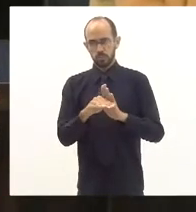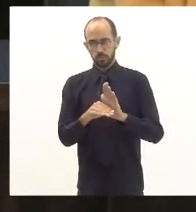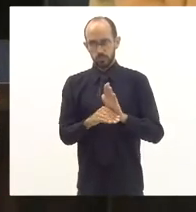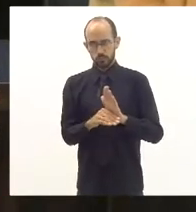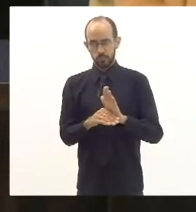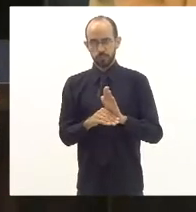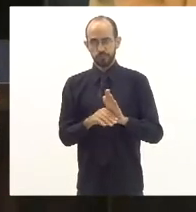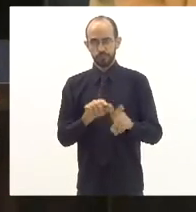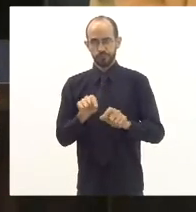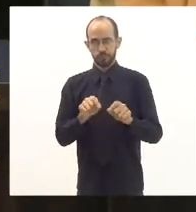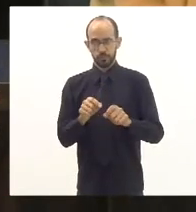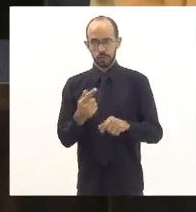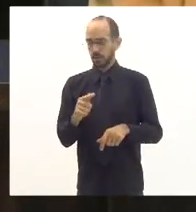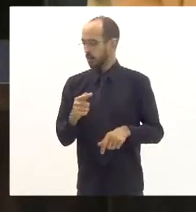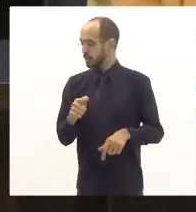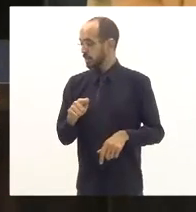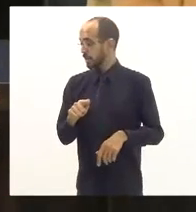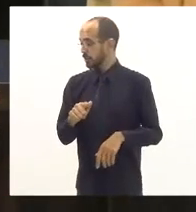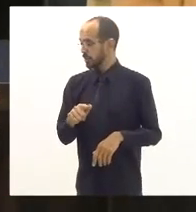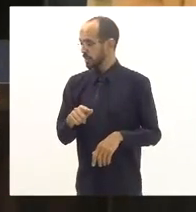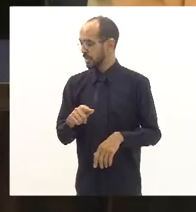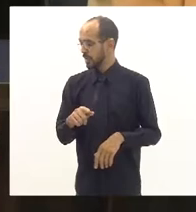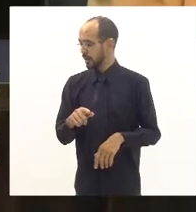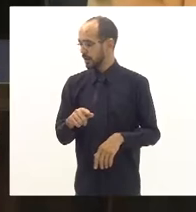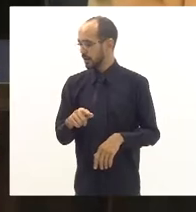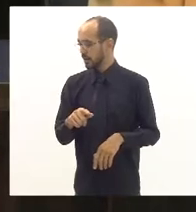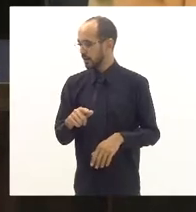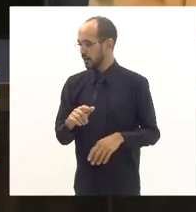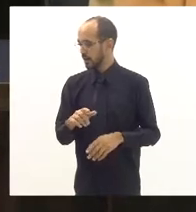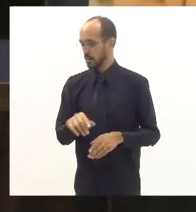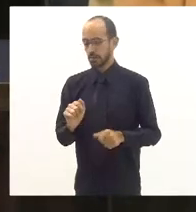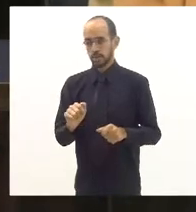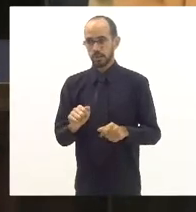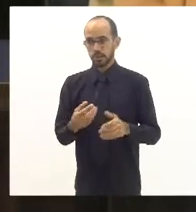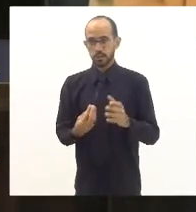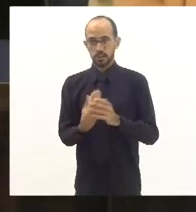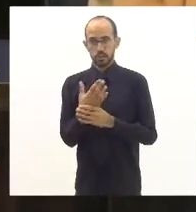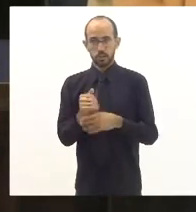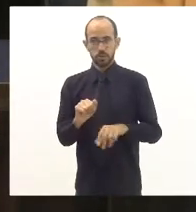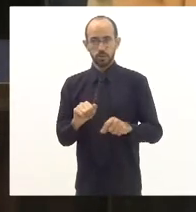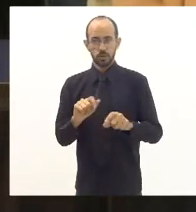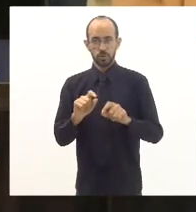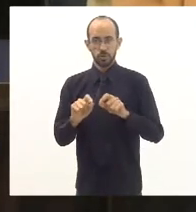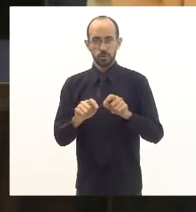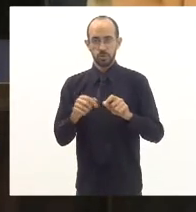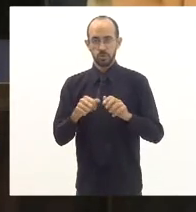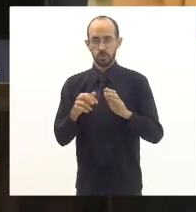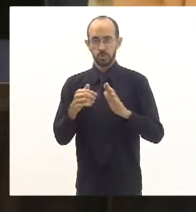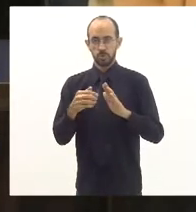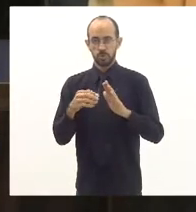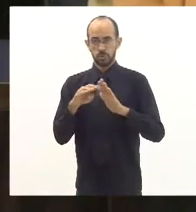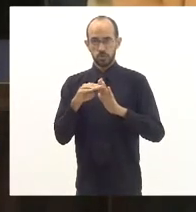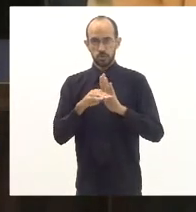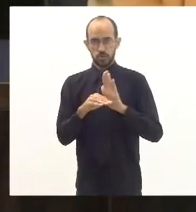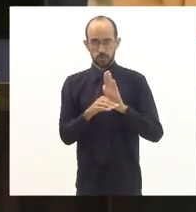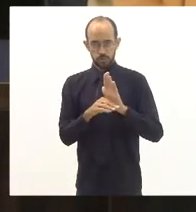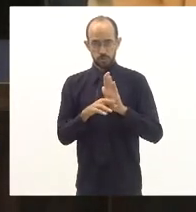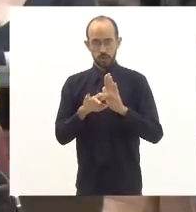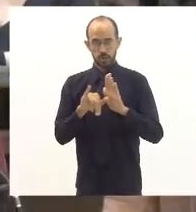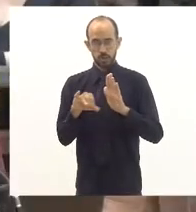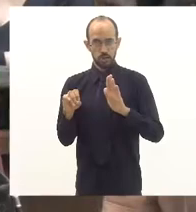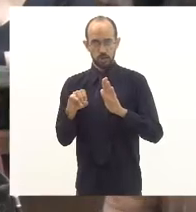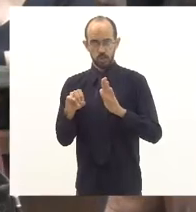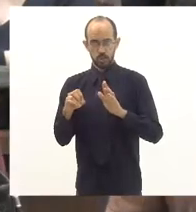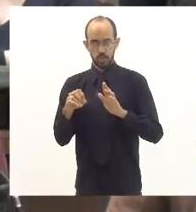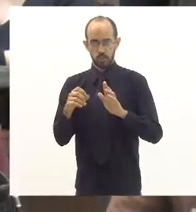garantir a aprovação da lei que institucionalizou o programa Rio sem